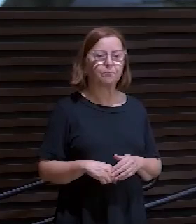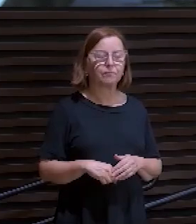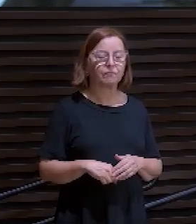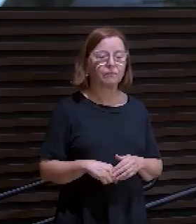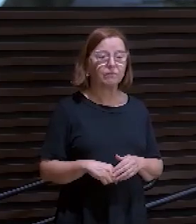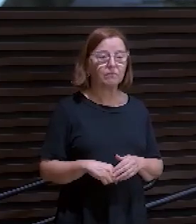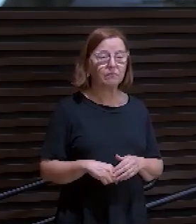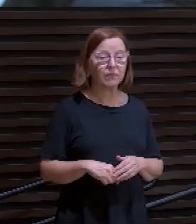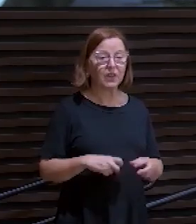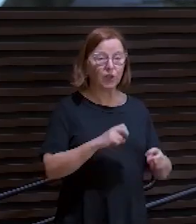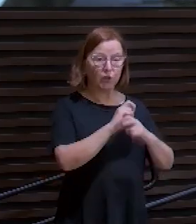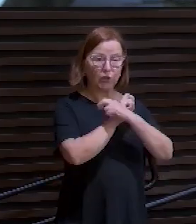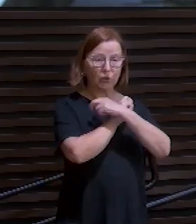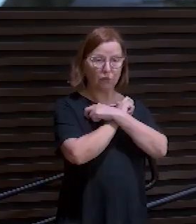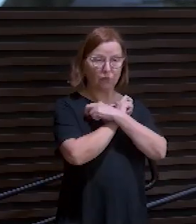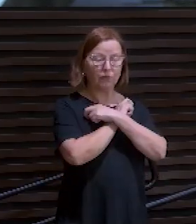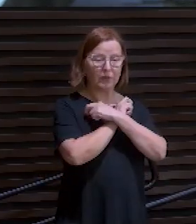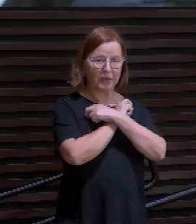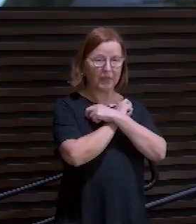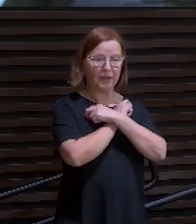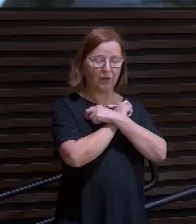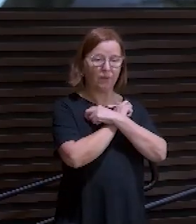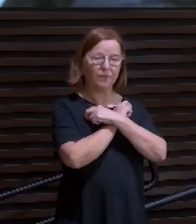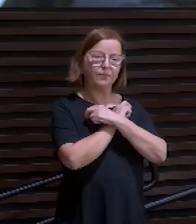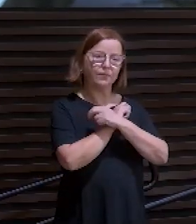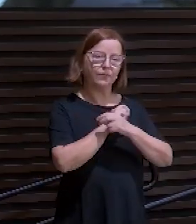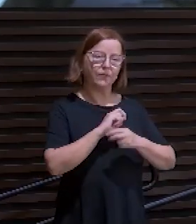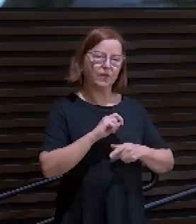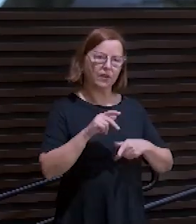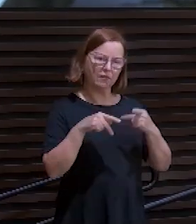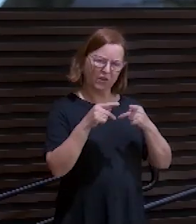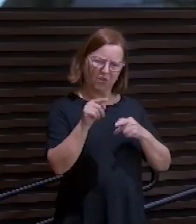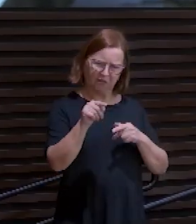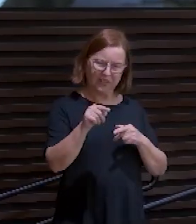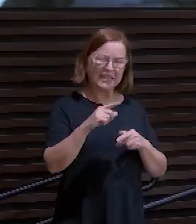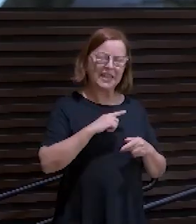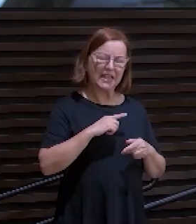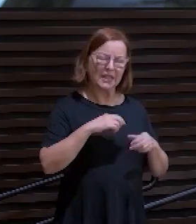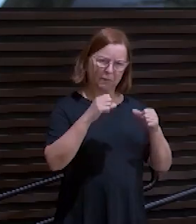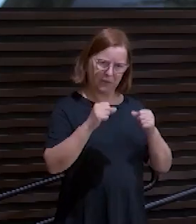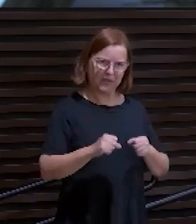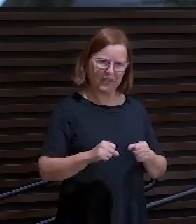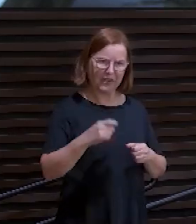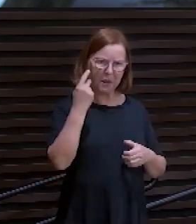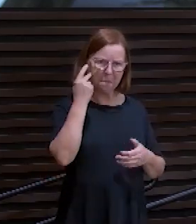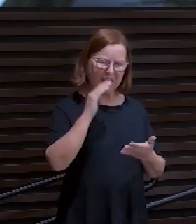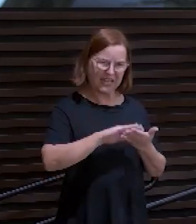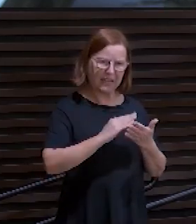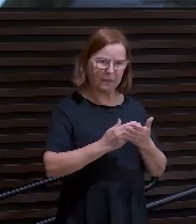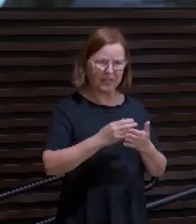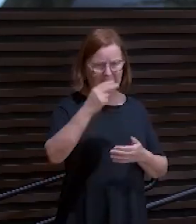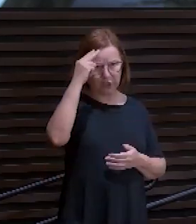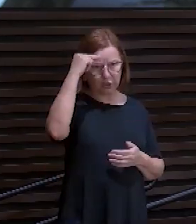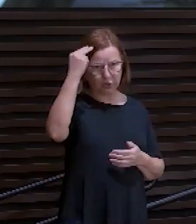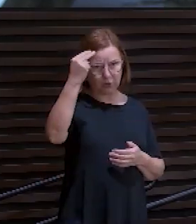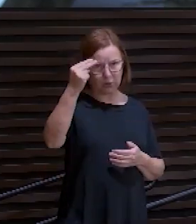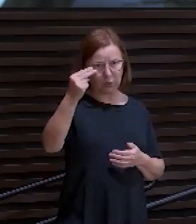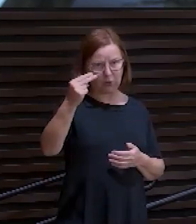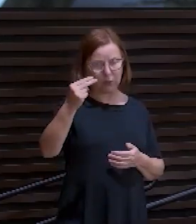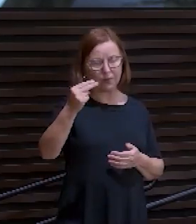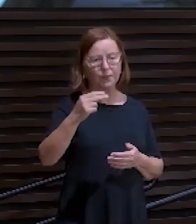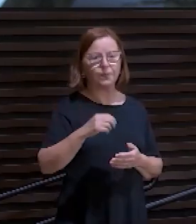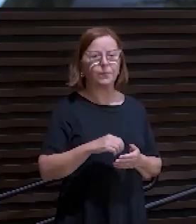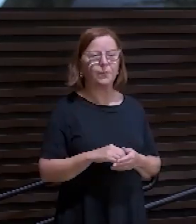palavras do seu funcionário, do seu servo: você tem poder para interpretar sonhos? Lembram-se da resposta de